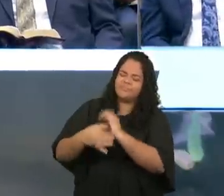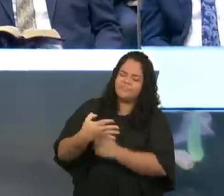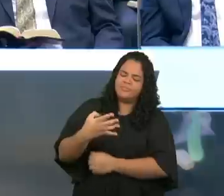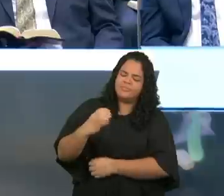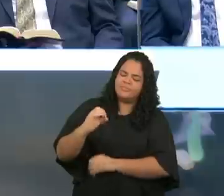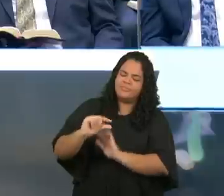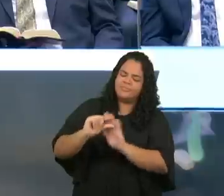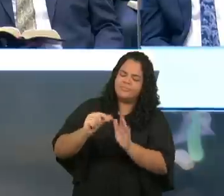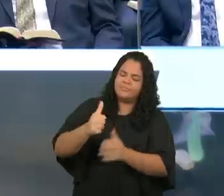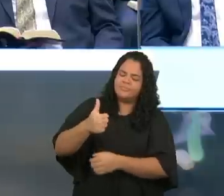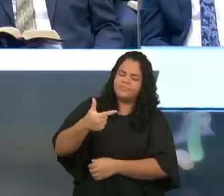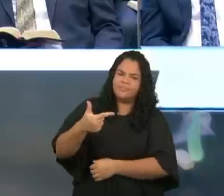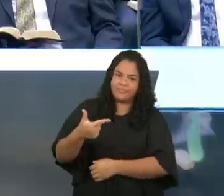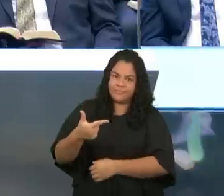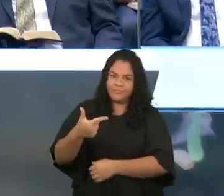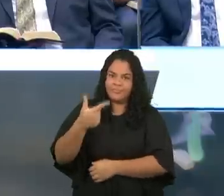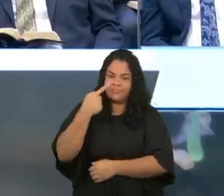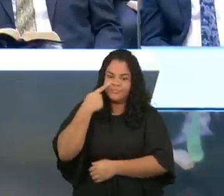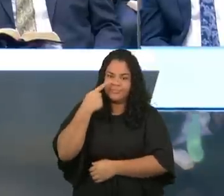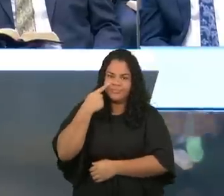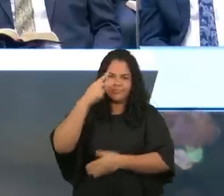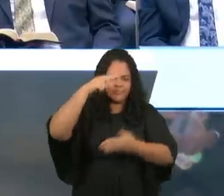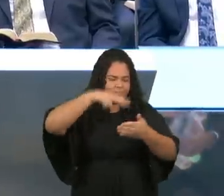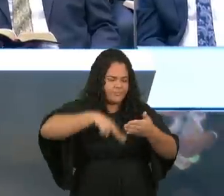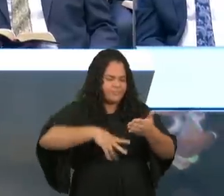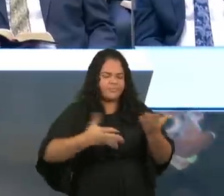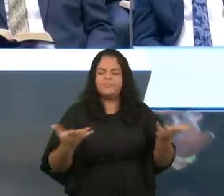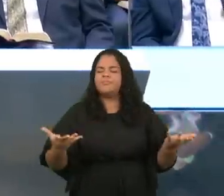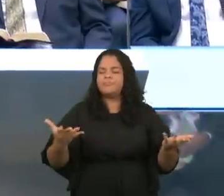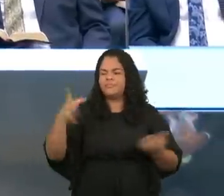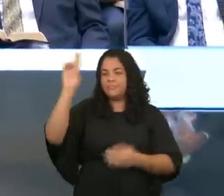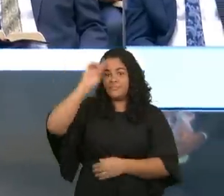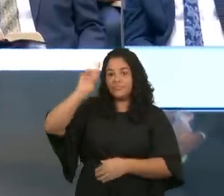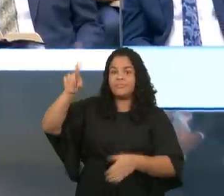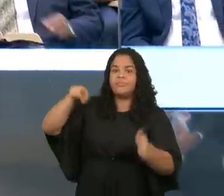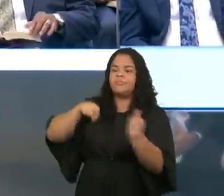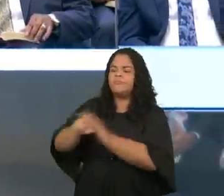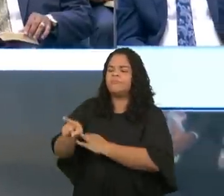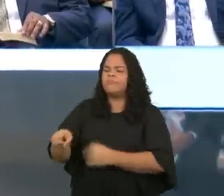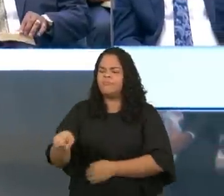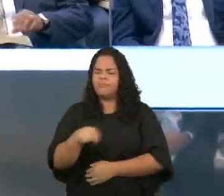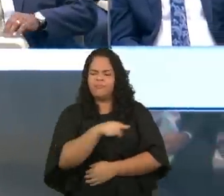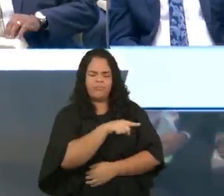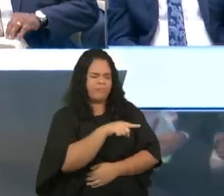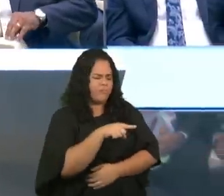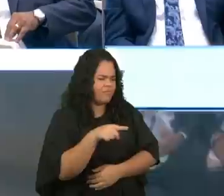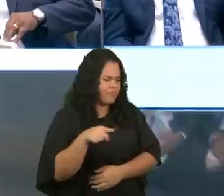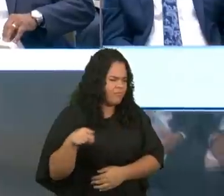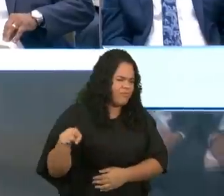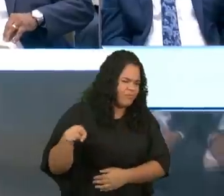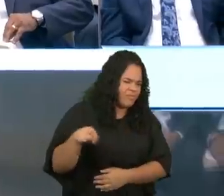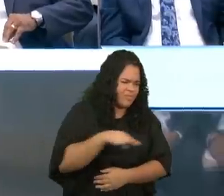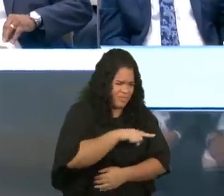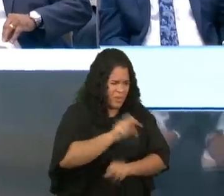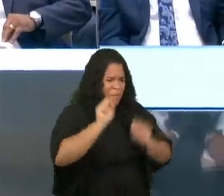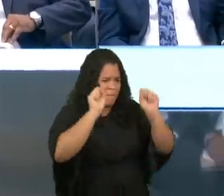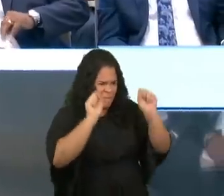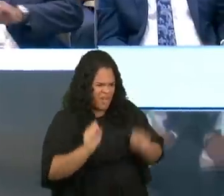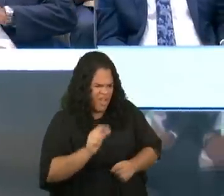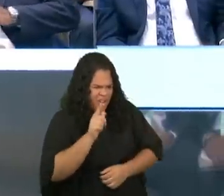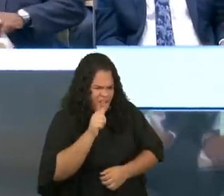Ora, dizei-me, quem pode medir as águas na concha da sua mão? Quem